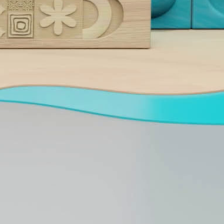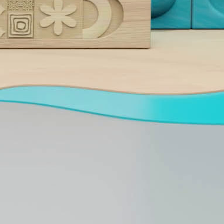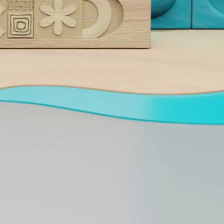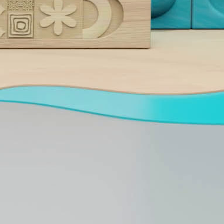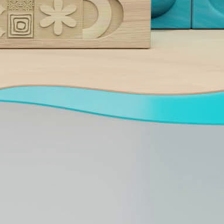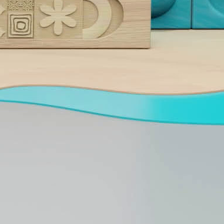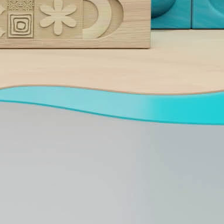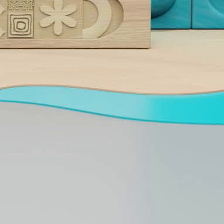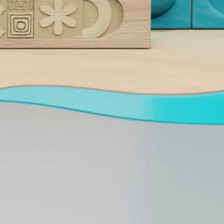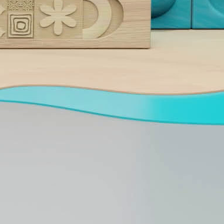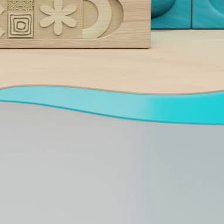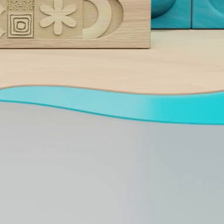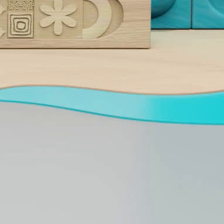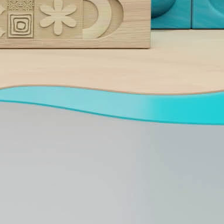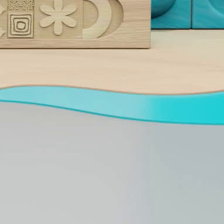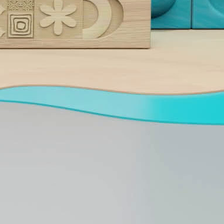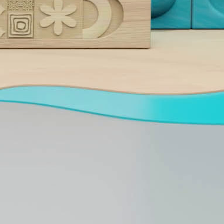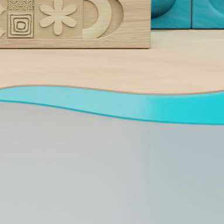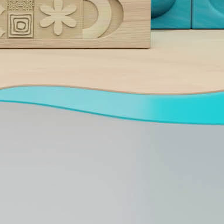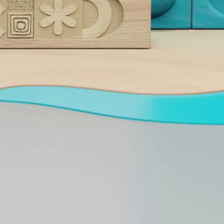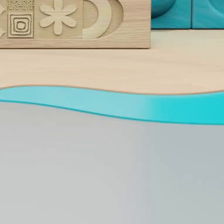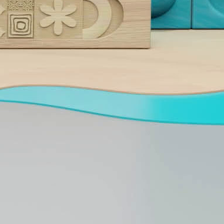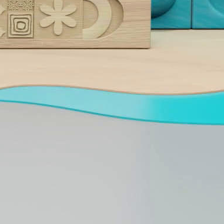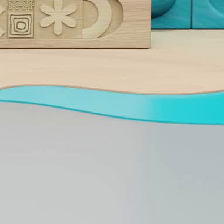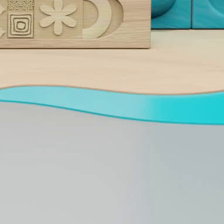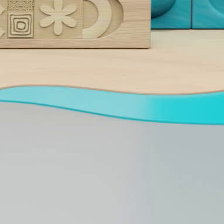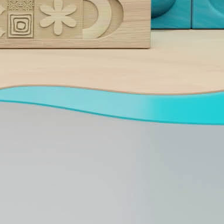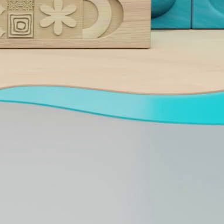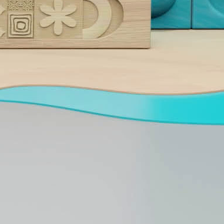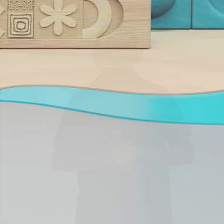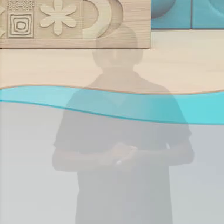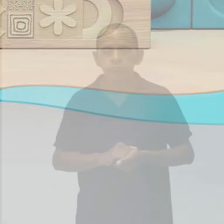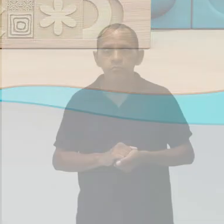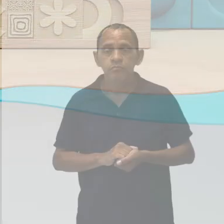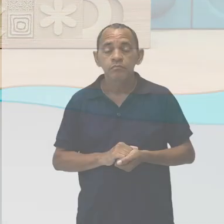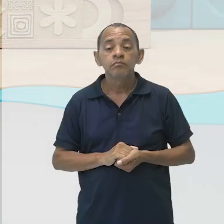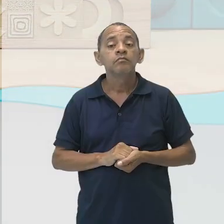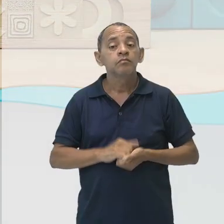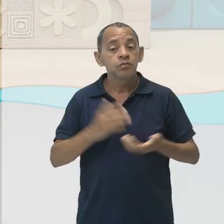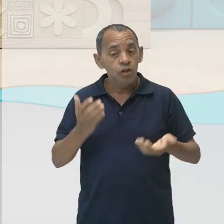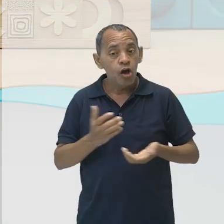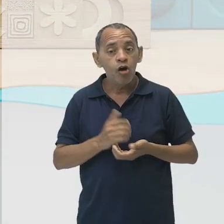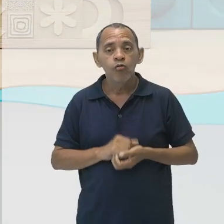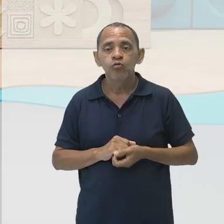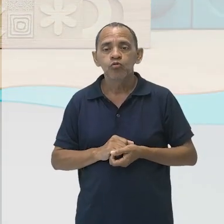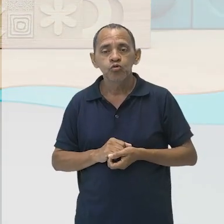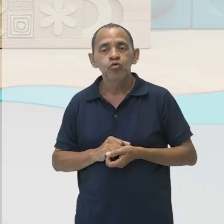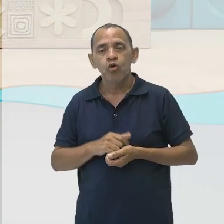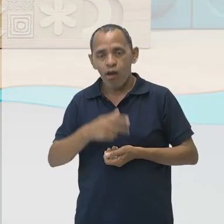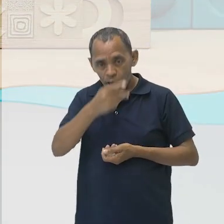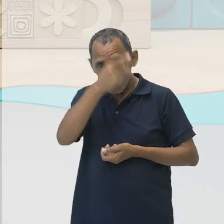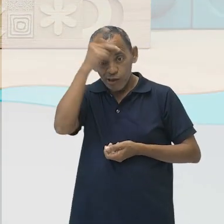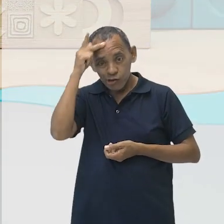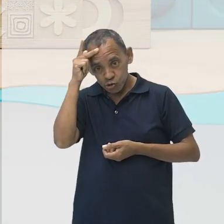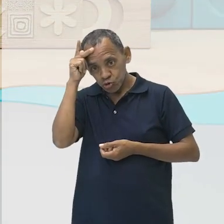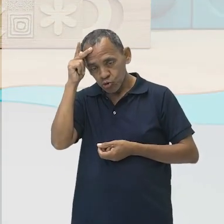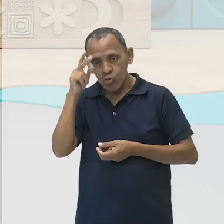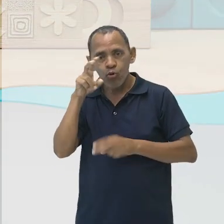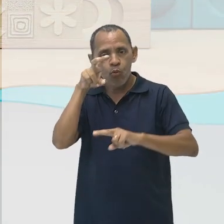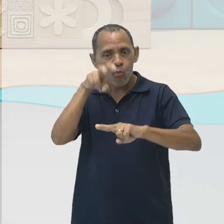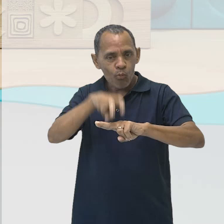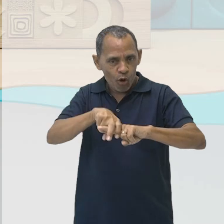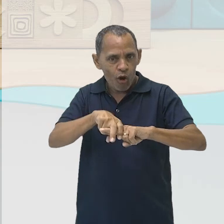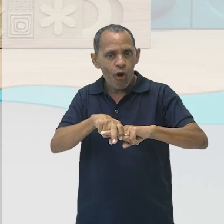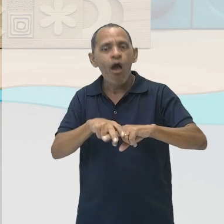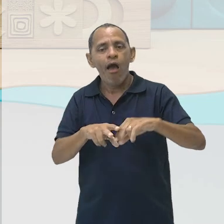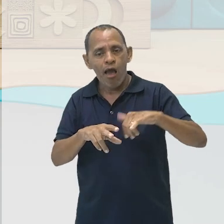você vai fazer? Você vai sentar a vítima, manter a cabeça da vítima levemente inclinada para frente